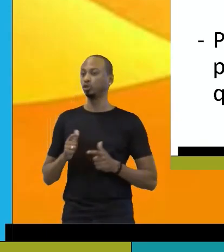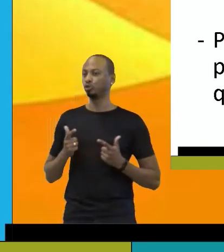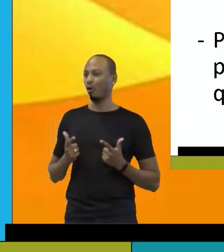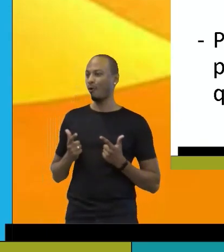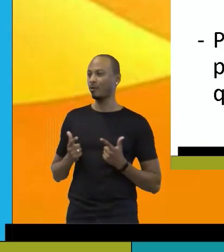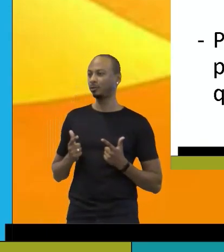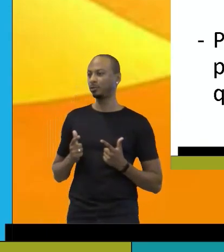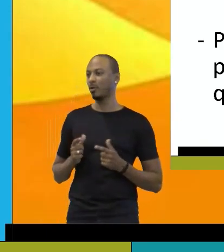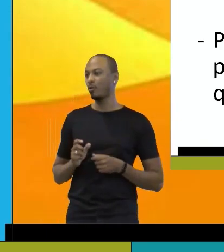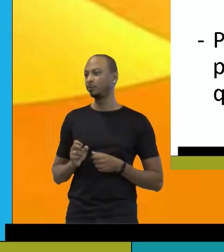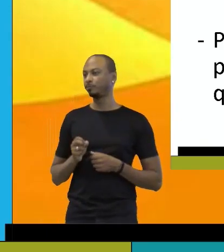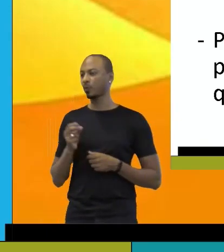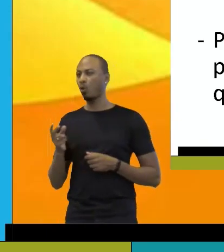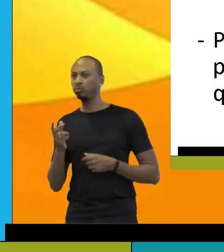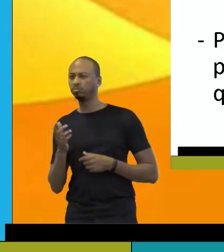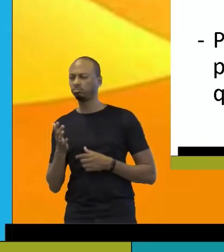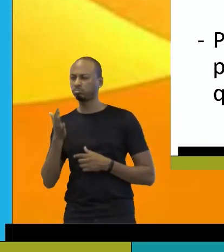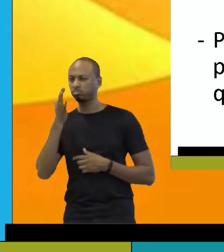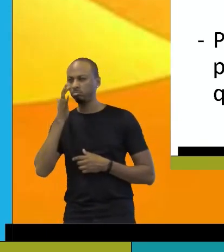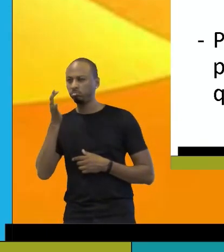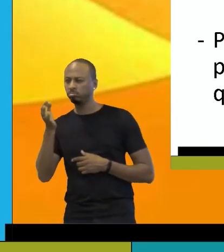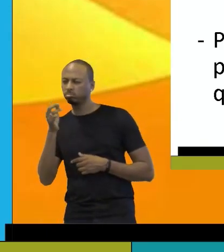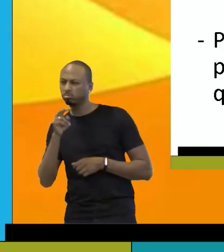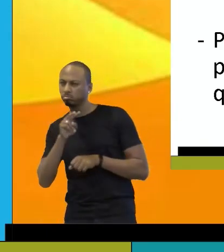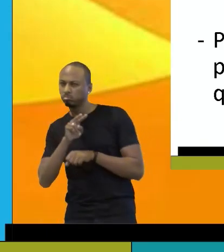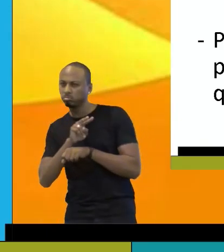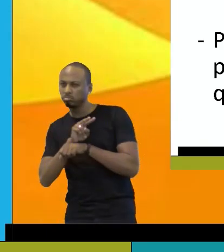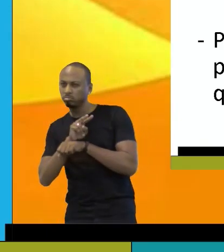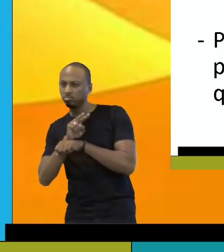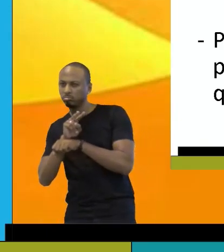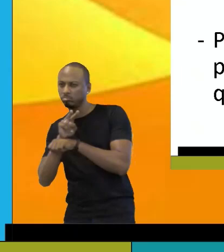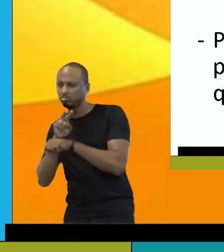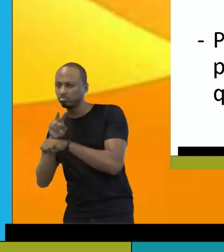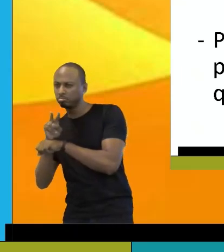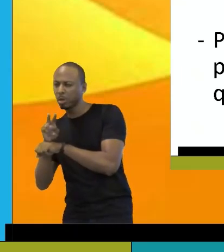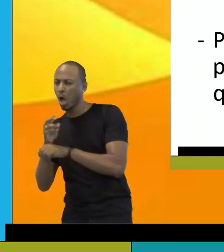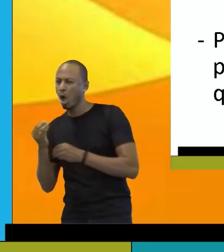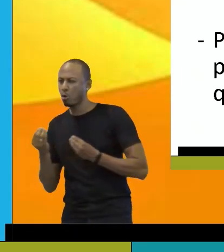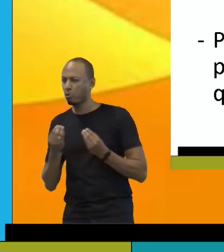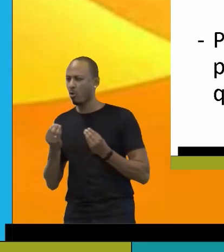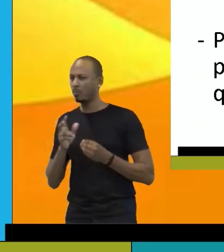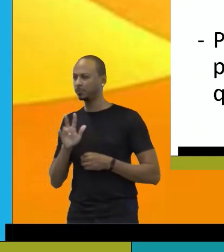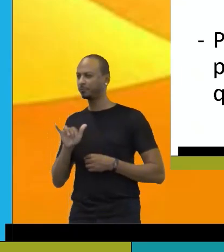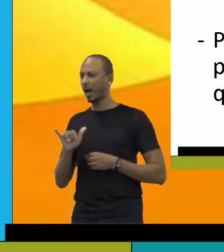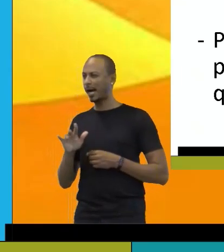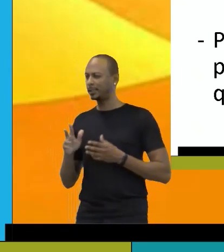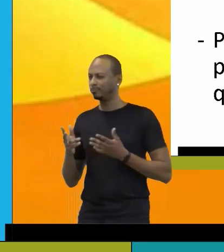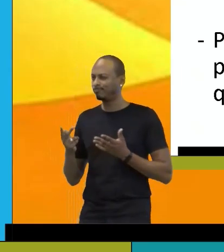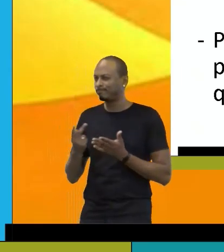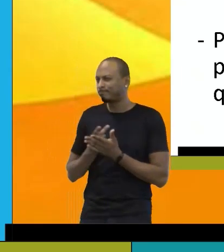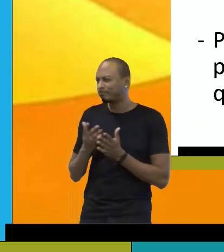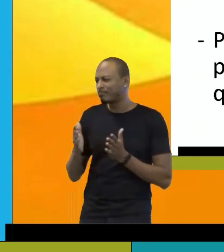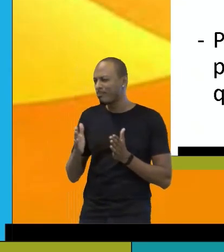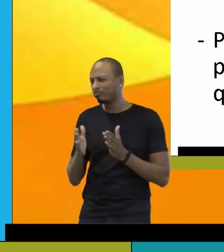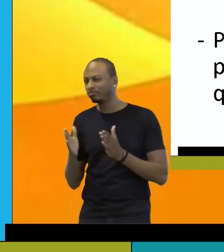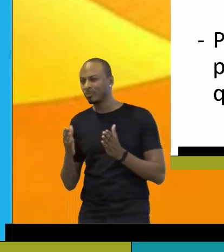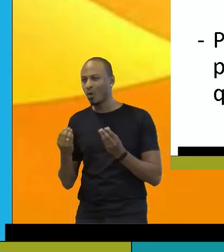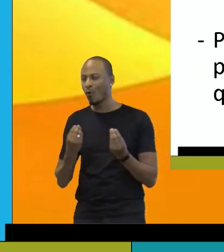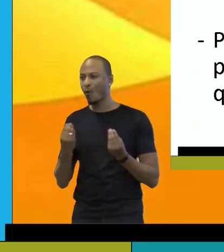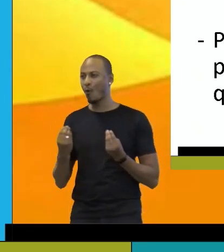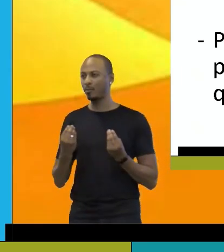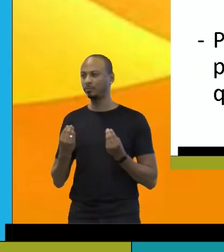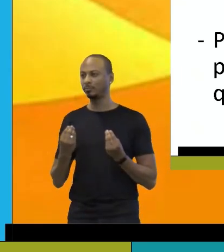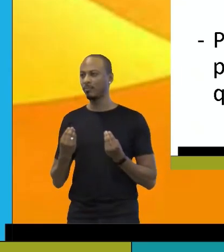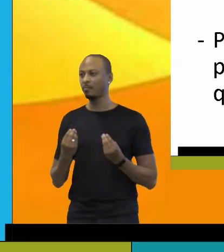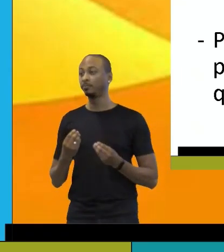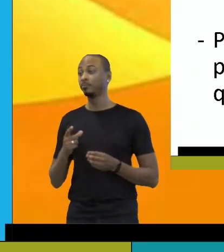como observador atento do curso da história. No entanto, a fortuna de pouco